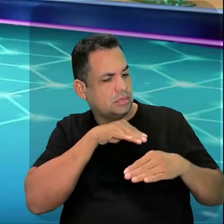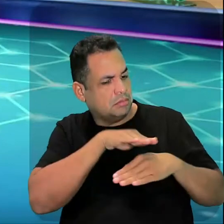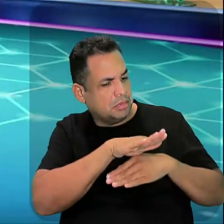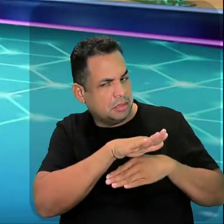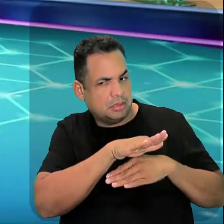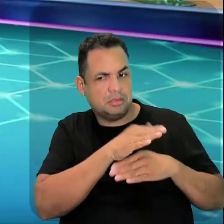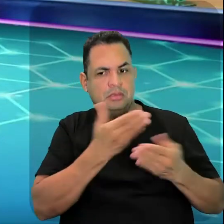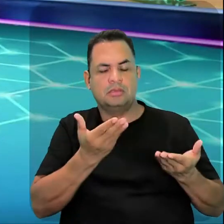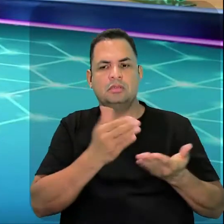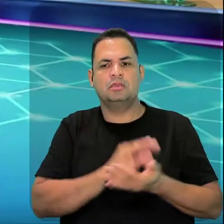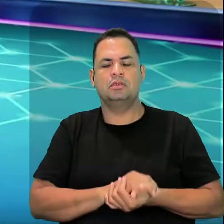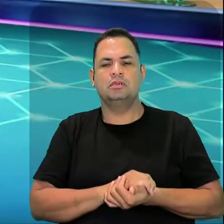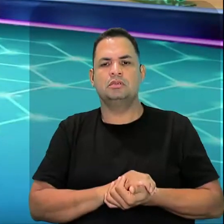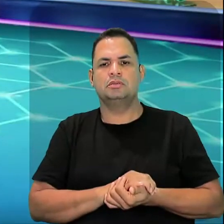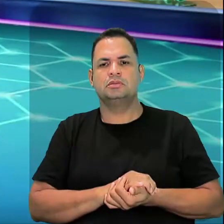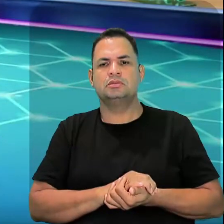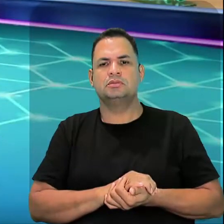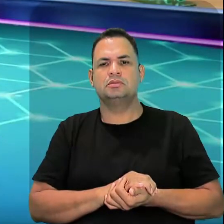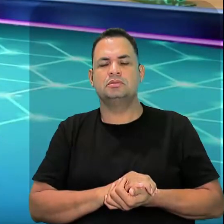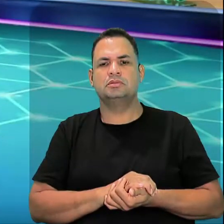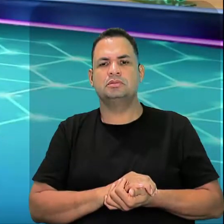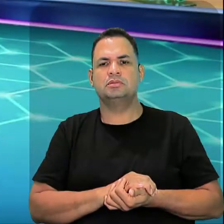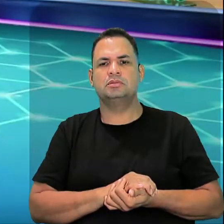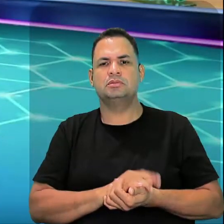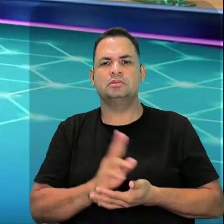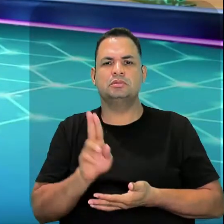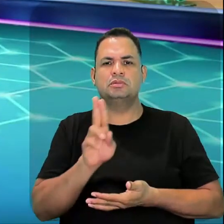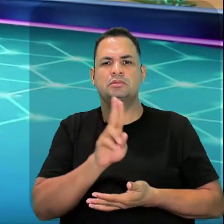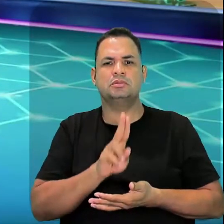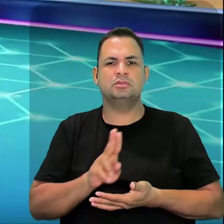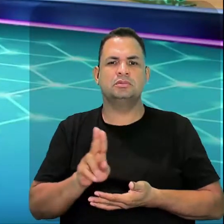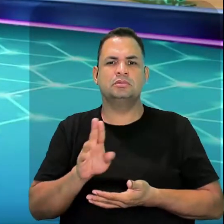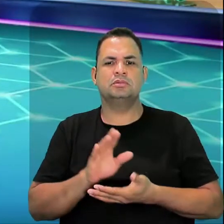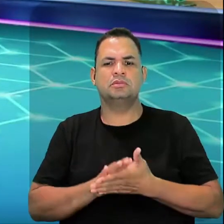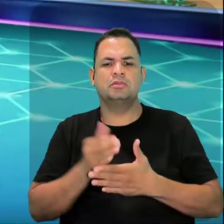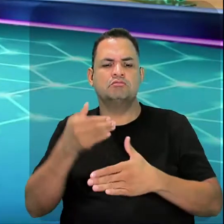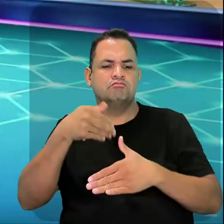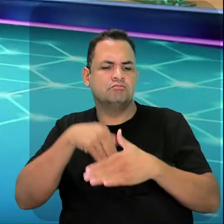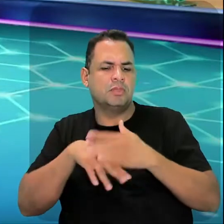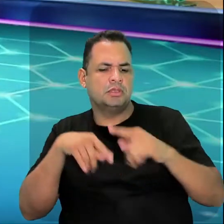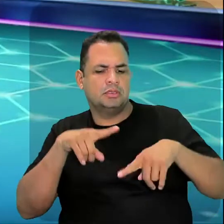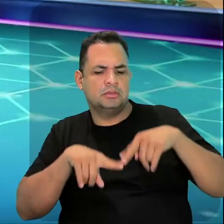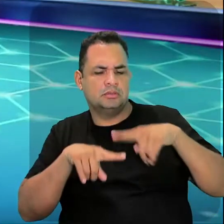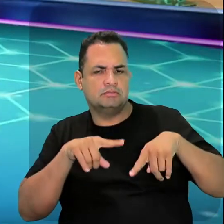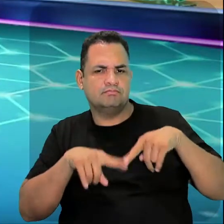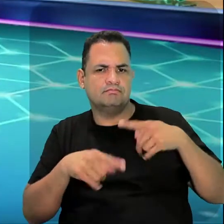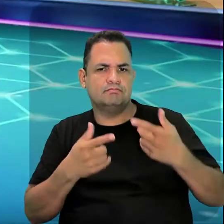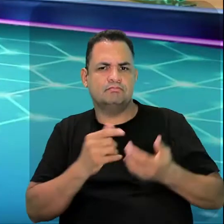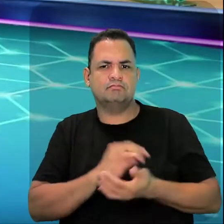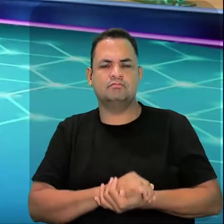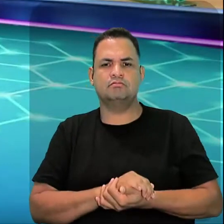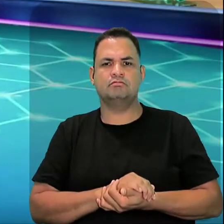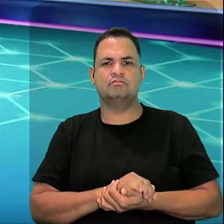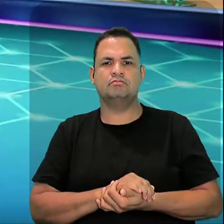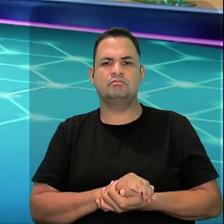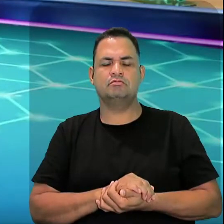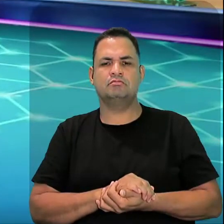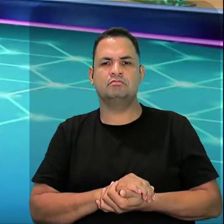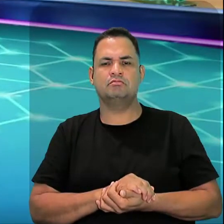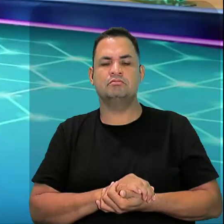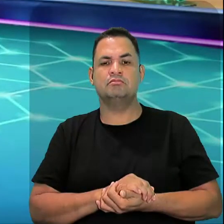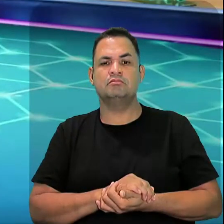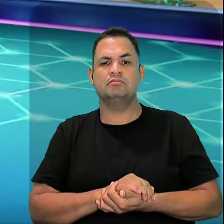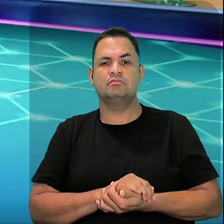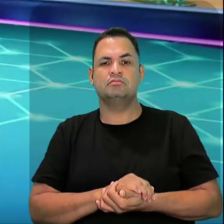não deveria. Ou ainda ela é usada somente para guardar objetos e não alimento e você, taca alimento ali